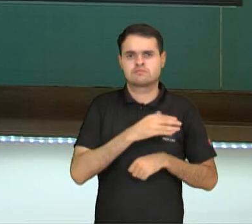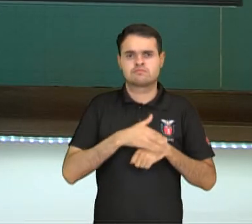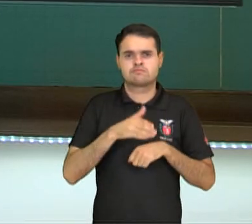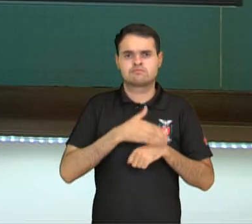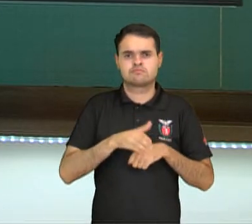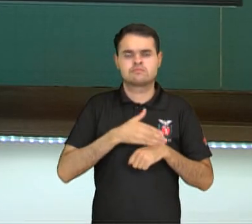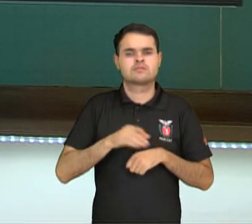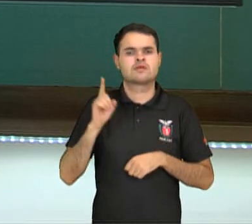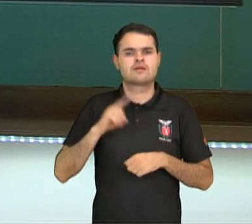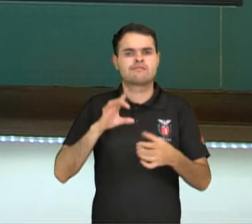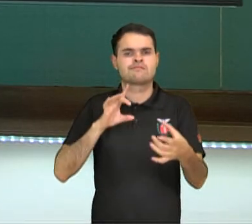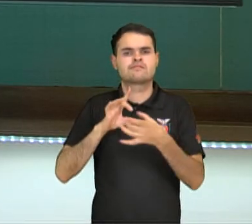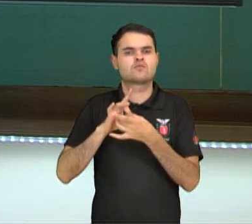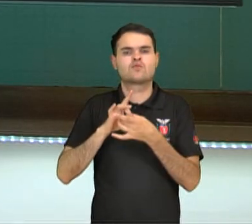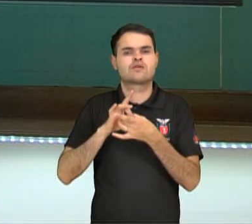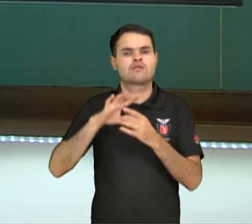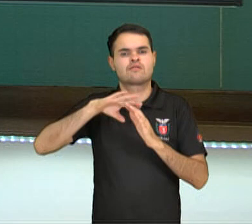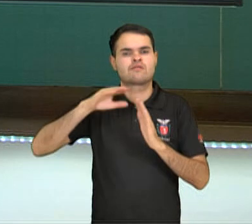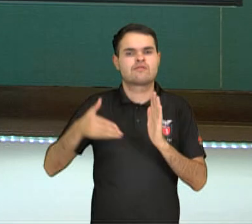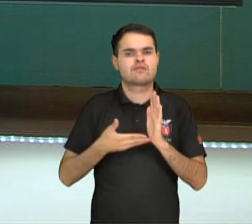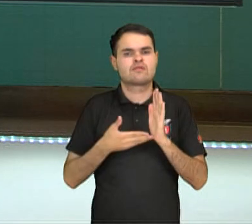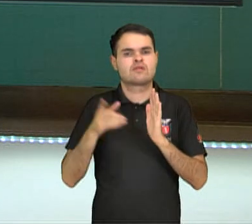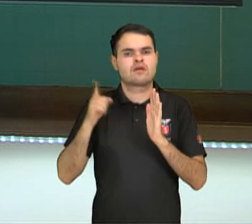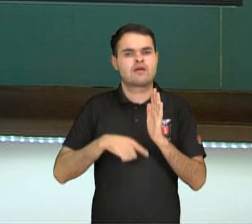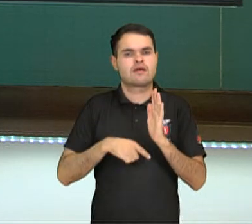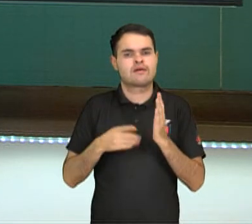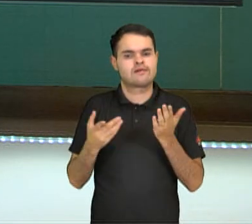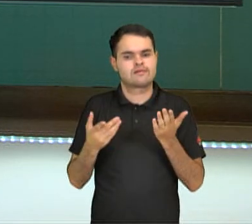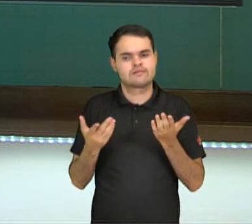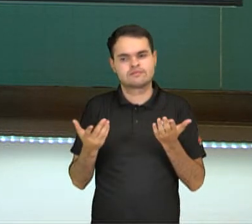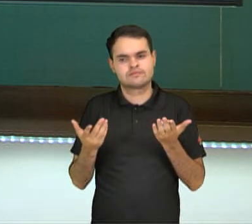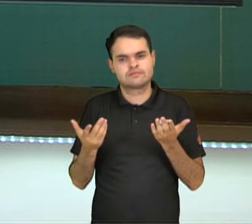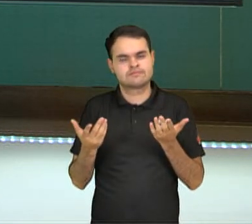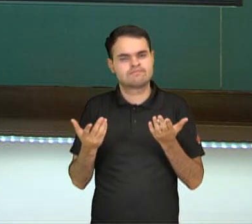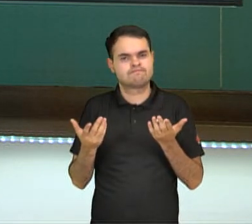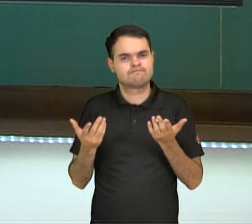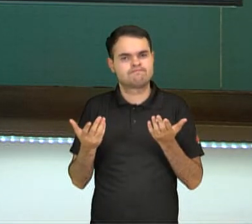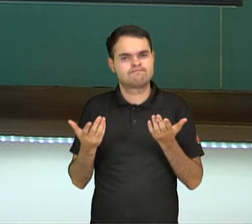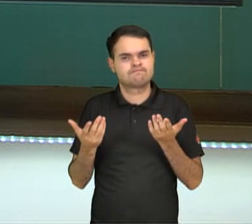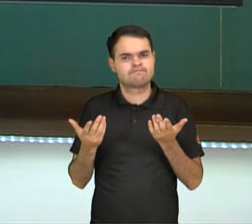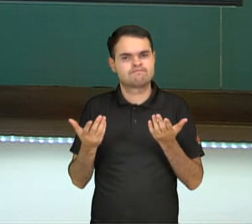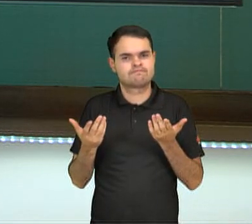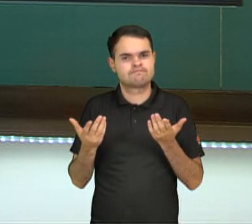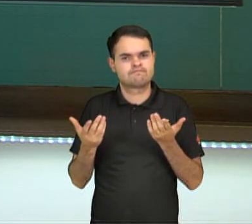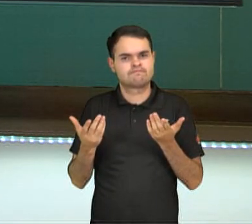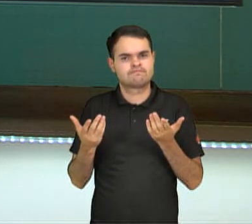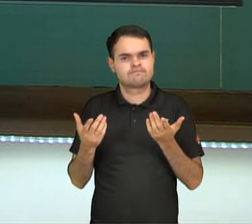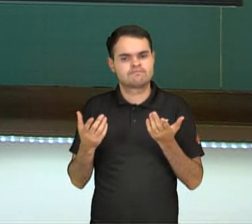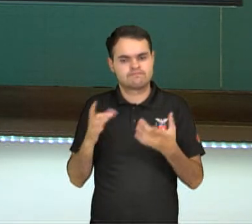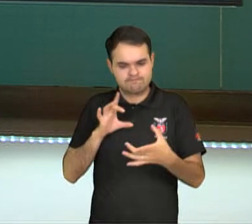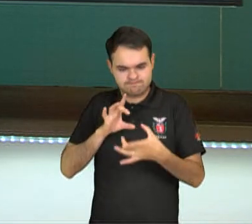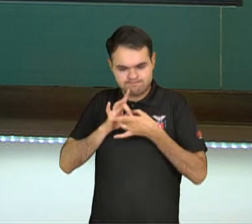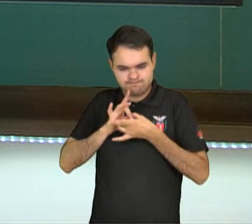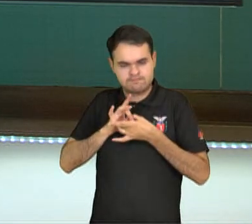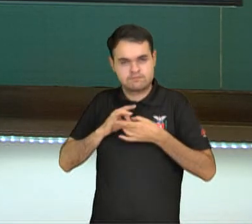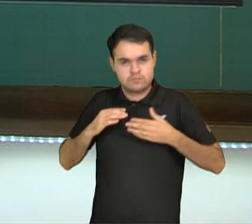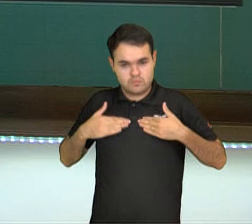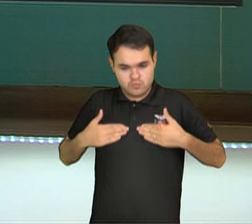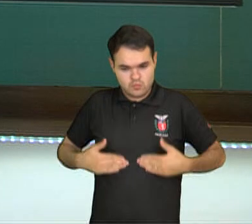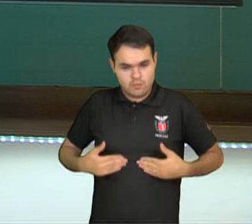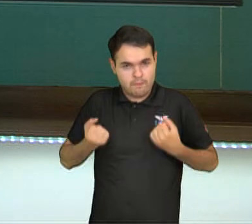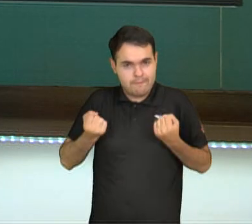exercícios, eles estiveram aí envolvidos com o peso do nosso corpo. Então a